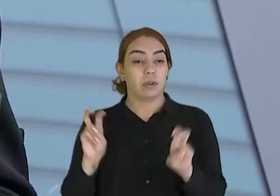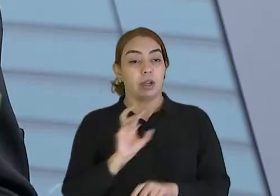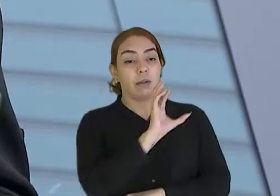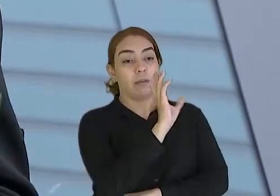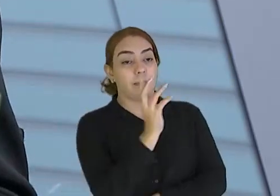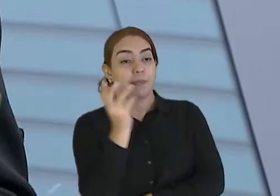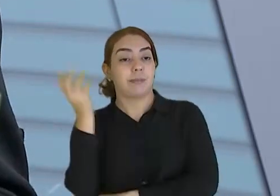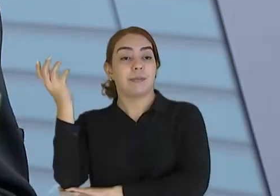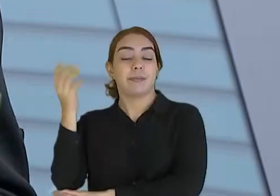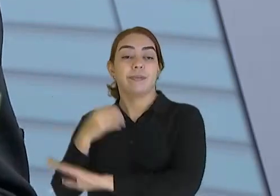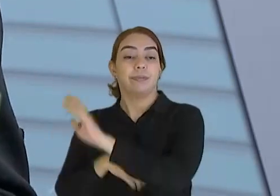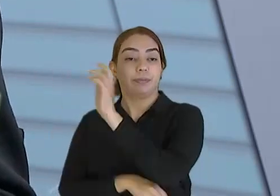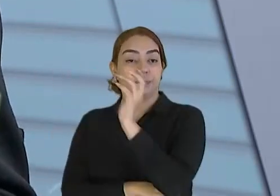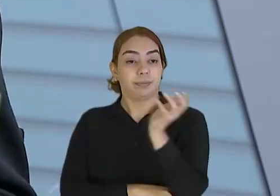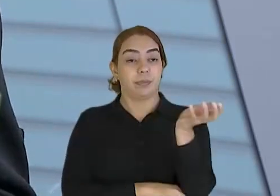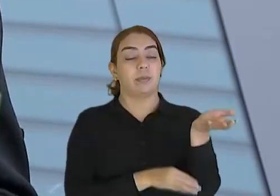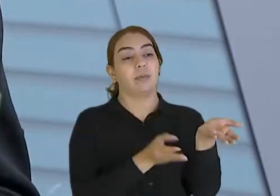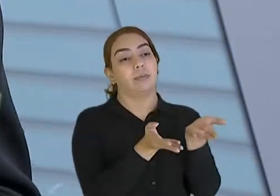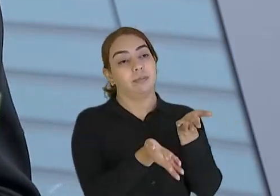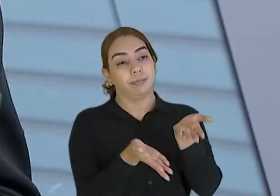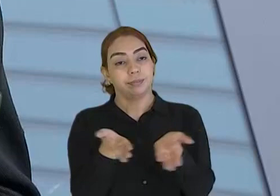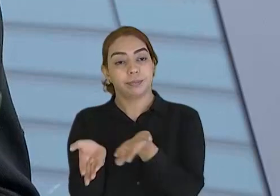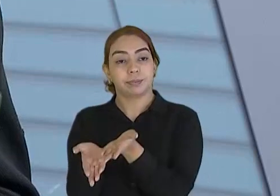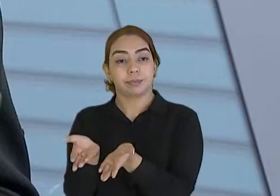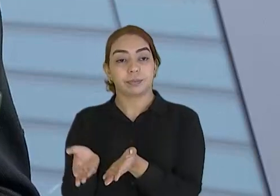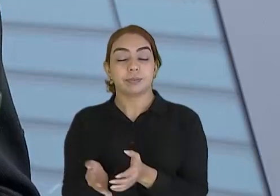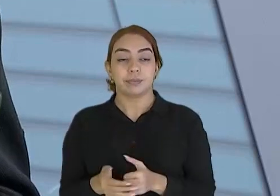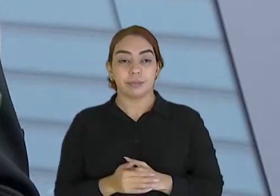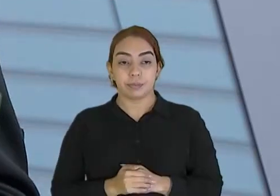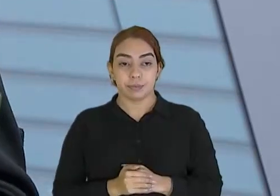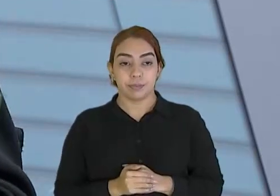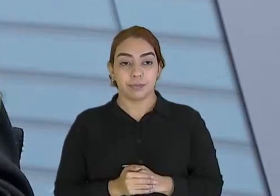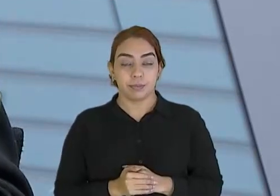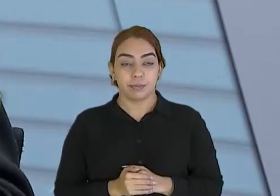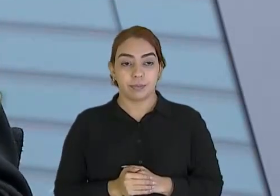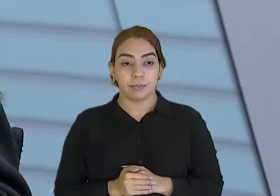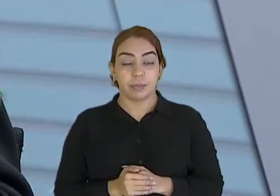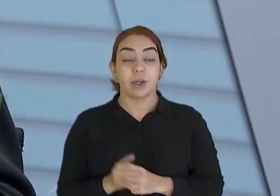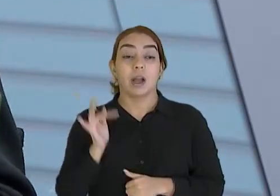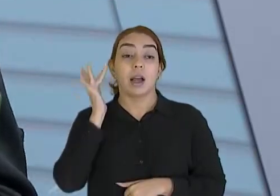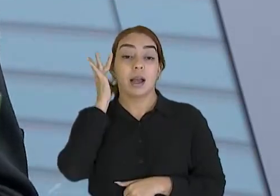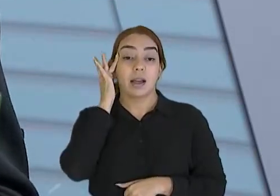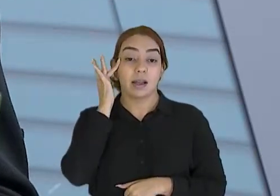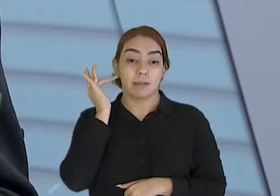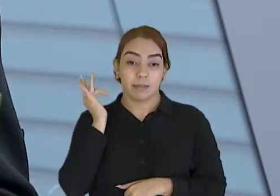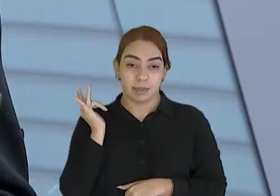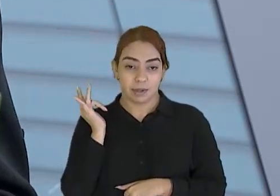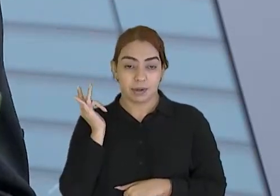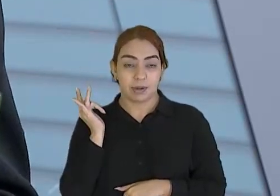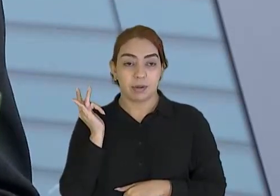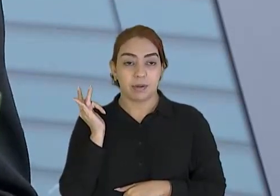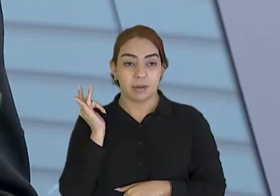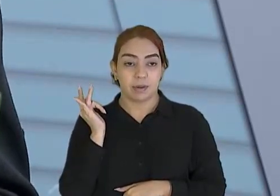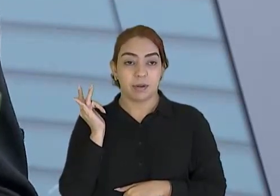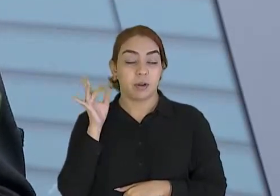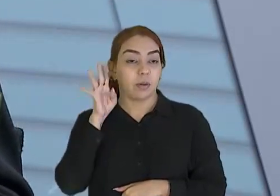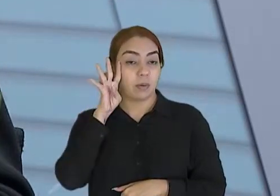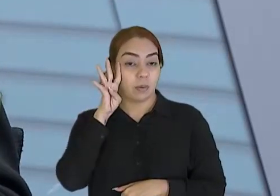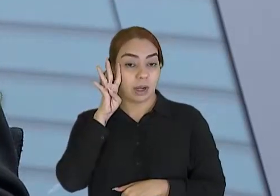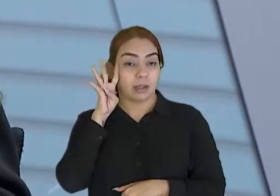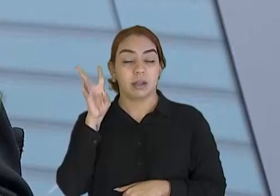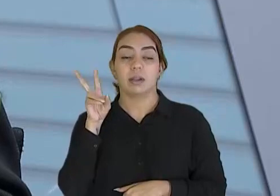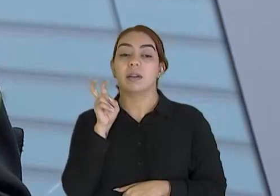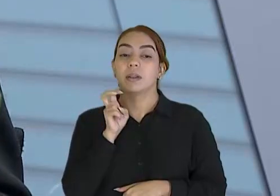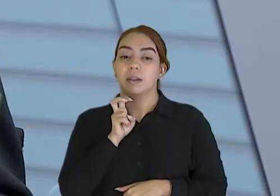Fortaleza, da Fundação Edson Queiroz. O evento acontece amanhã, dia 5, quarta-feira, e na